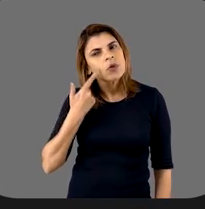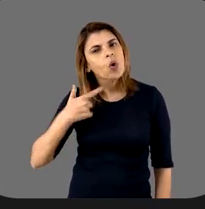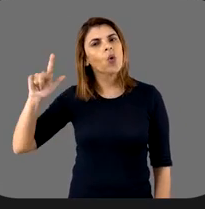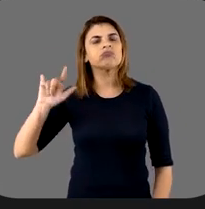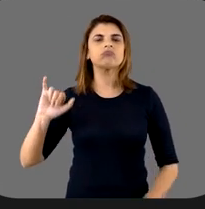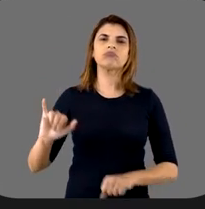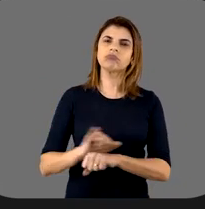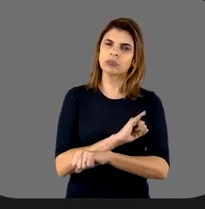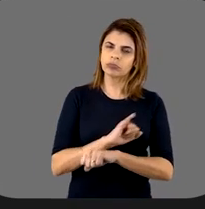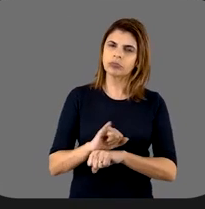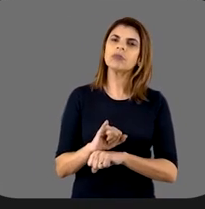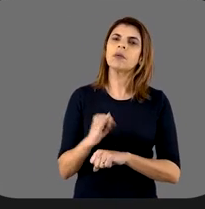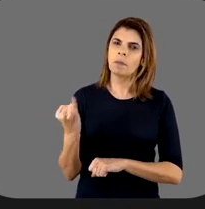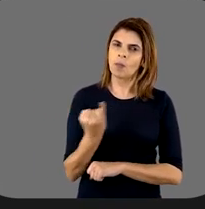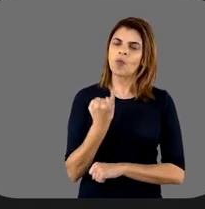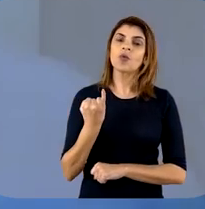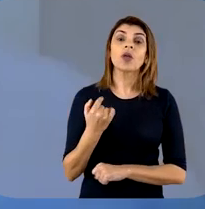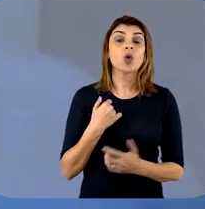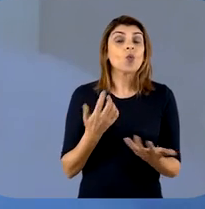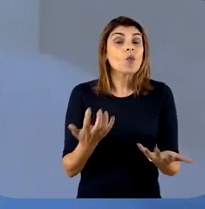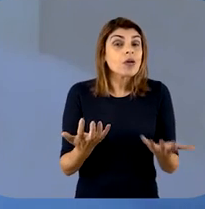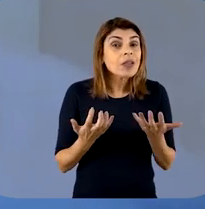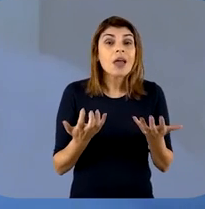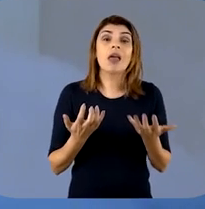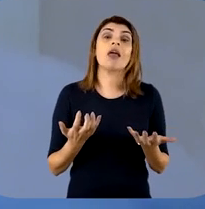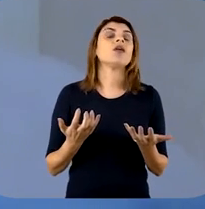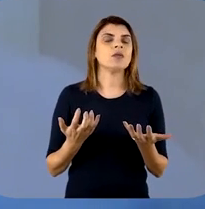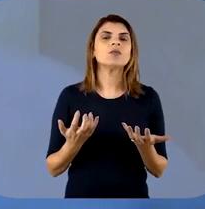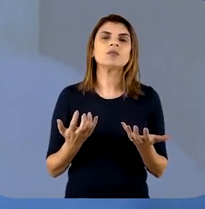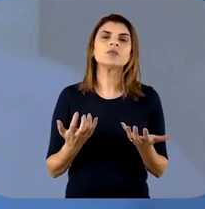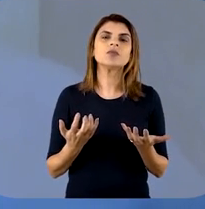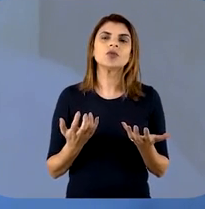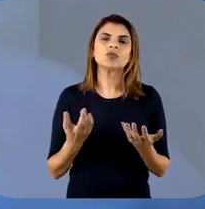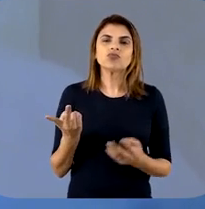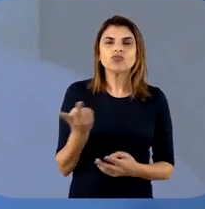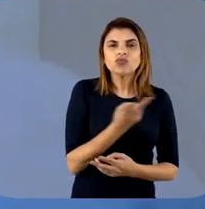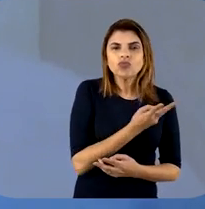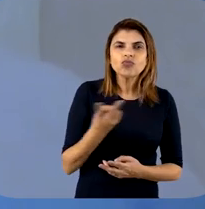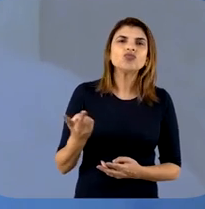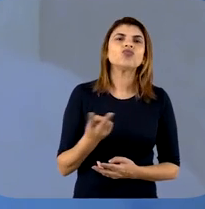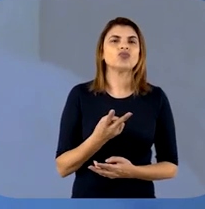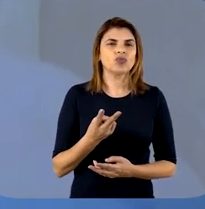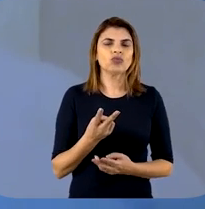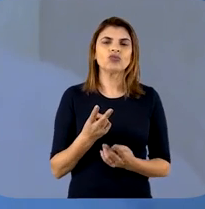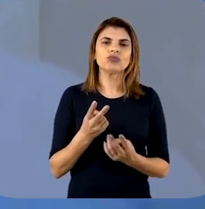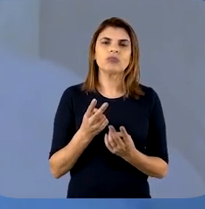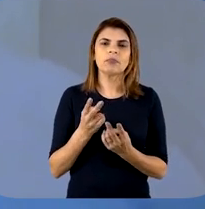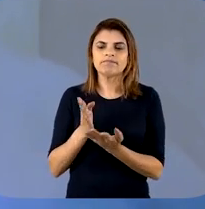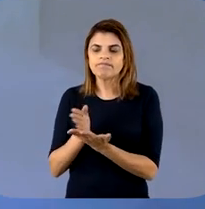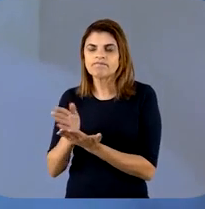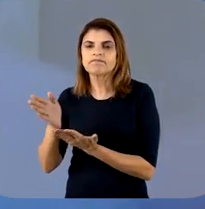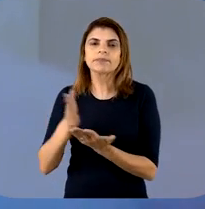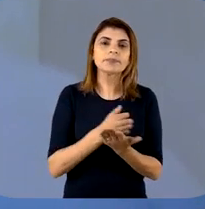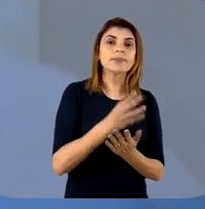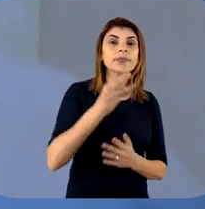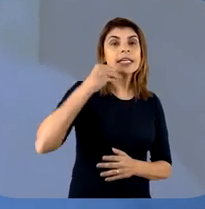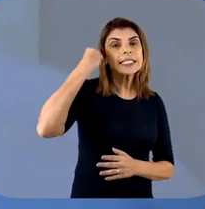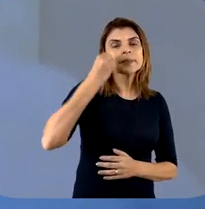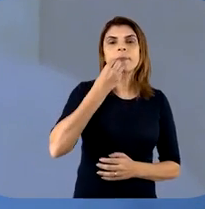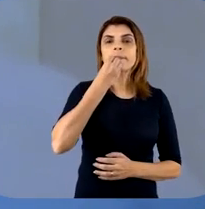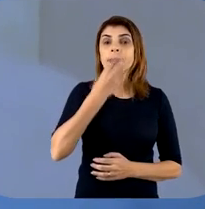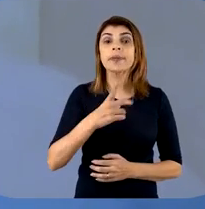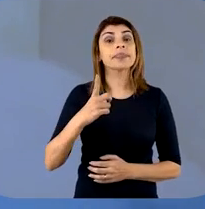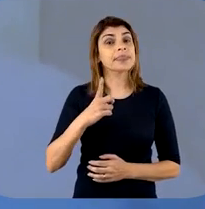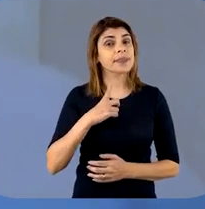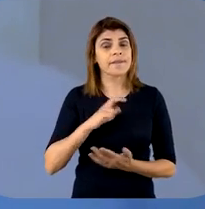me fez ver que importante é. Eu quero, de qualquer forma, ficar nesse campo da que você pediu experiências bem-sucedidas. A gente